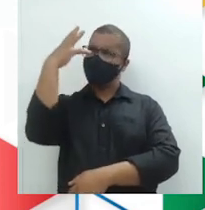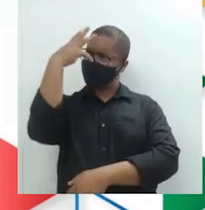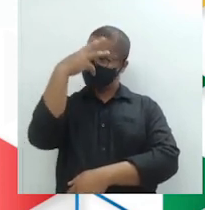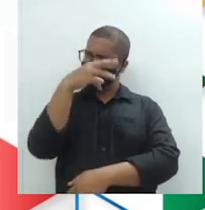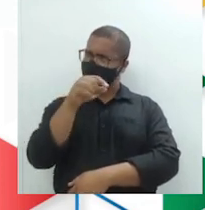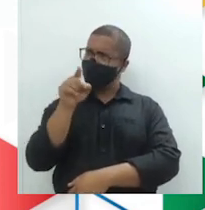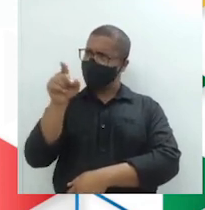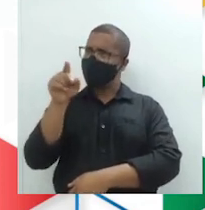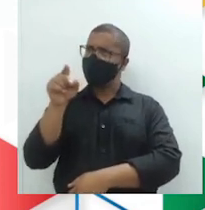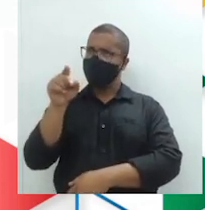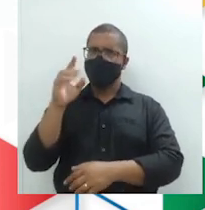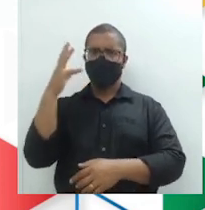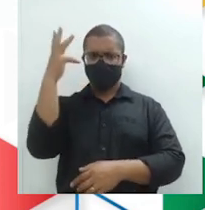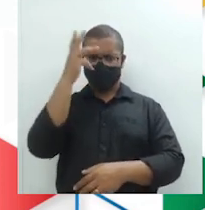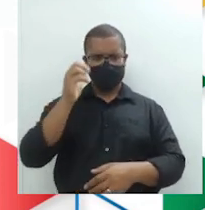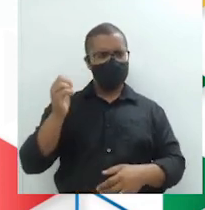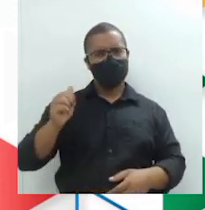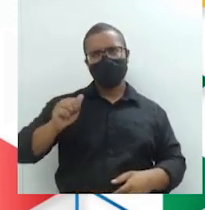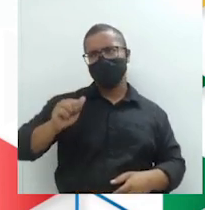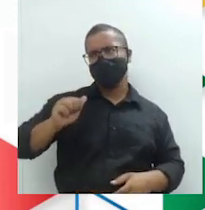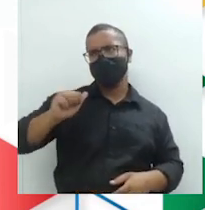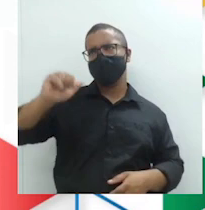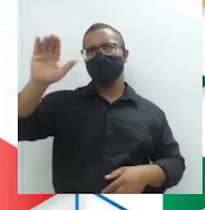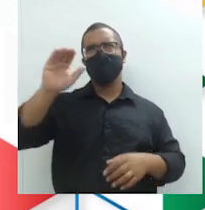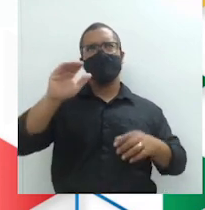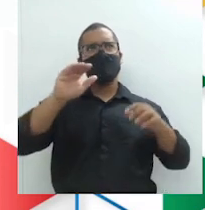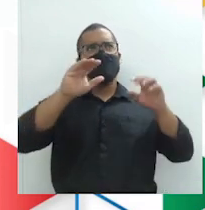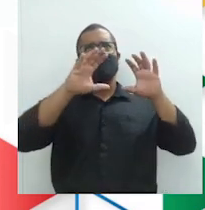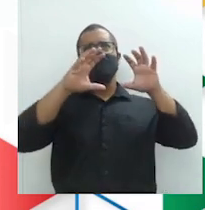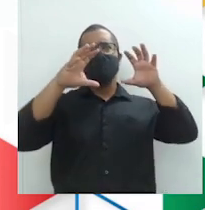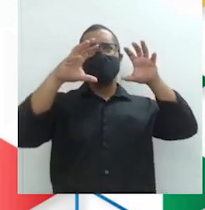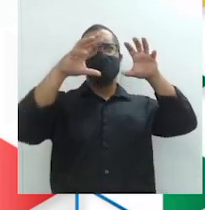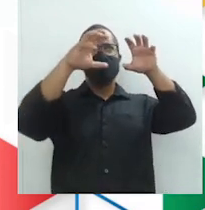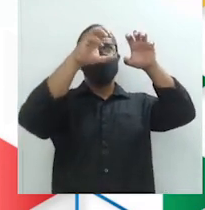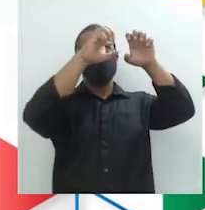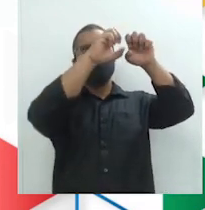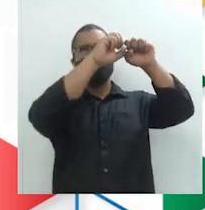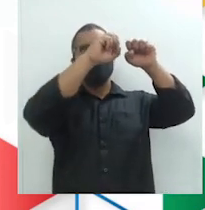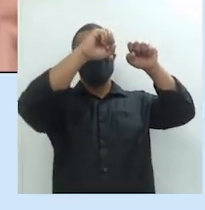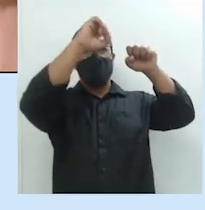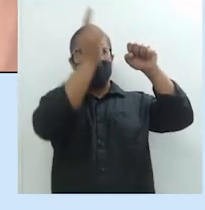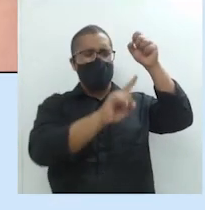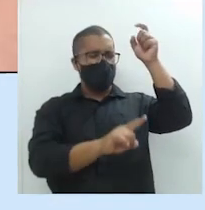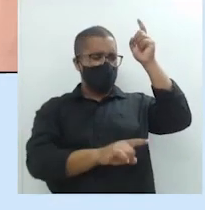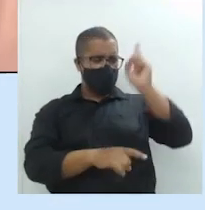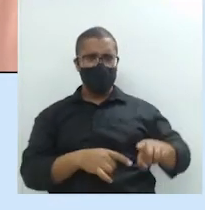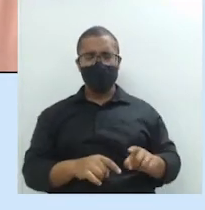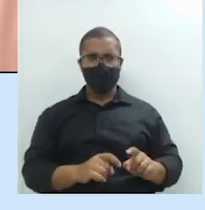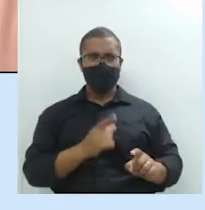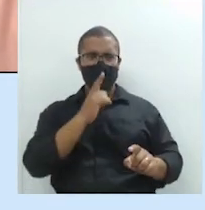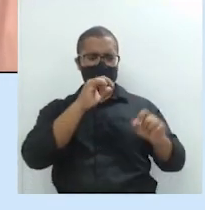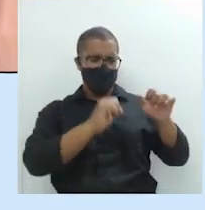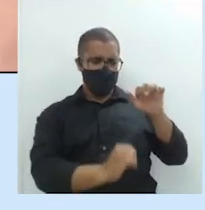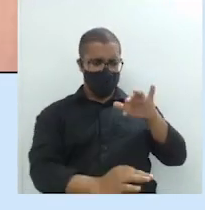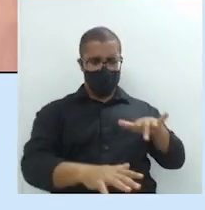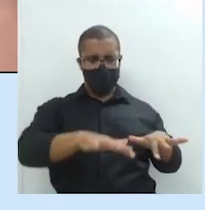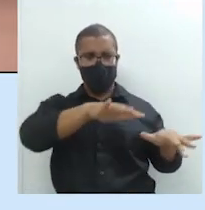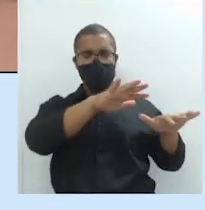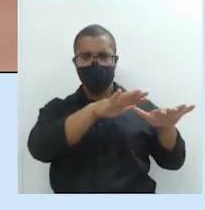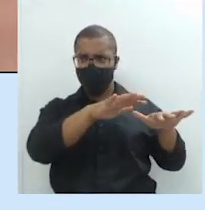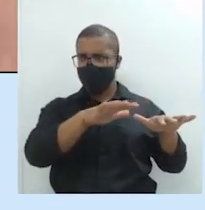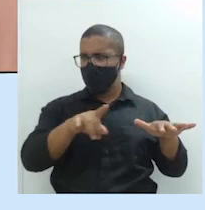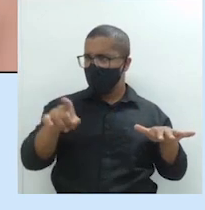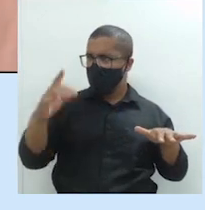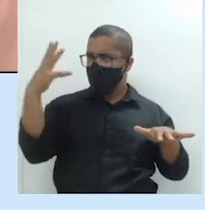bonita é mais bonita que noite de trovoada com enchente. Veja só, noite de trovoada com